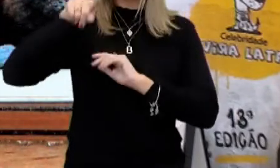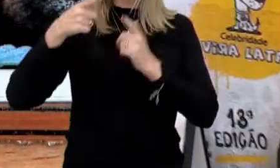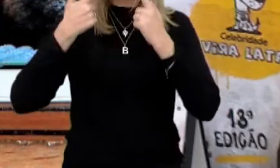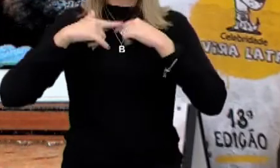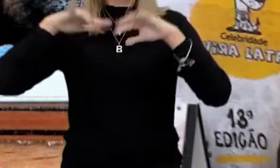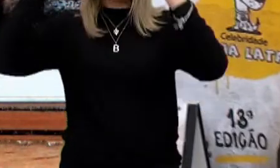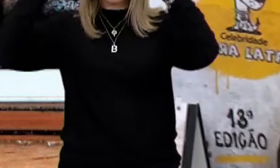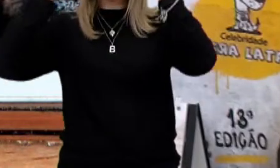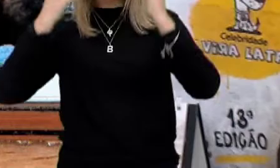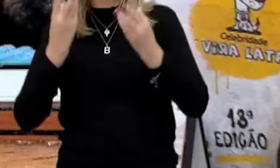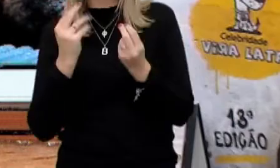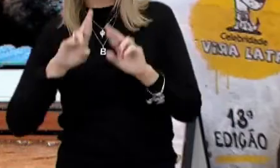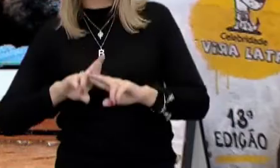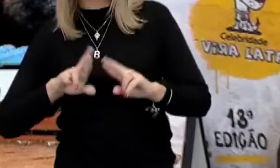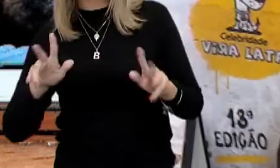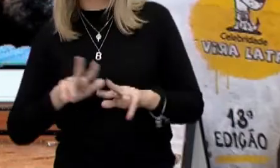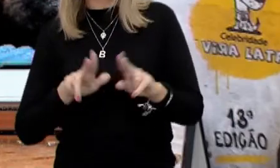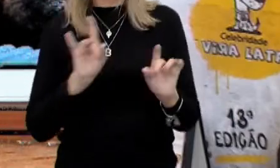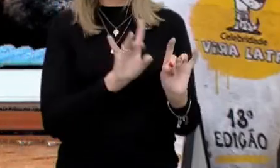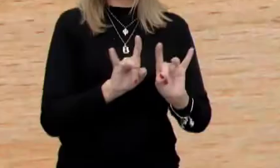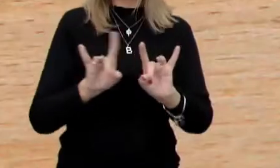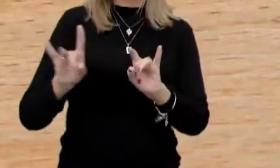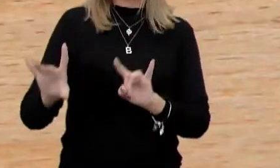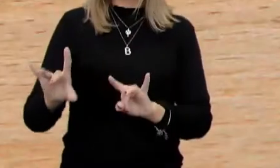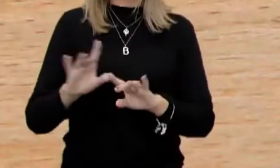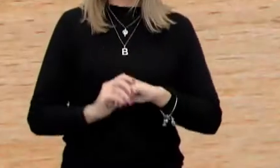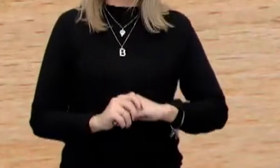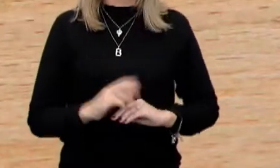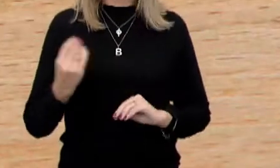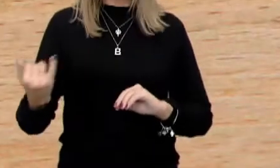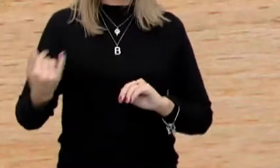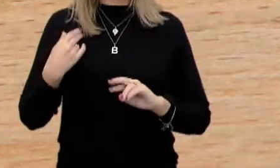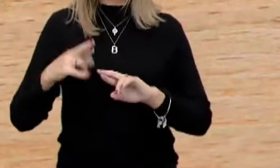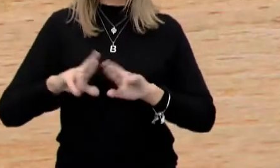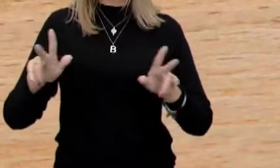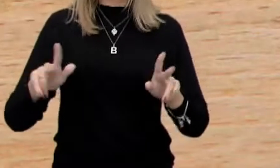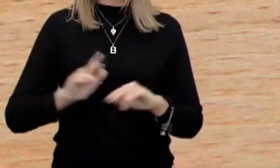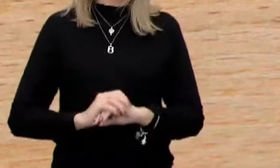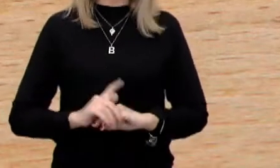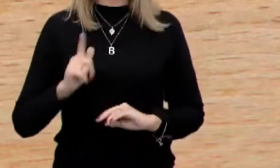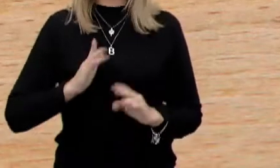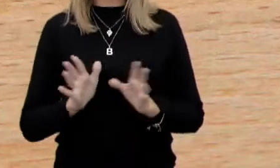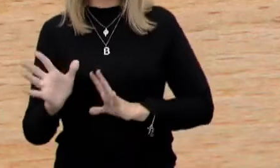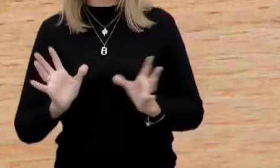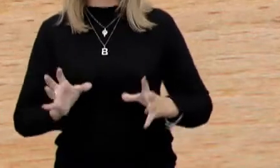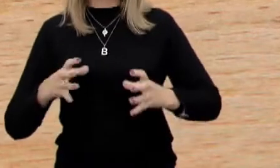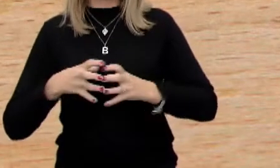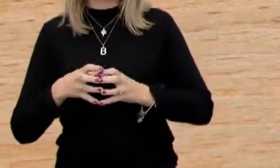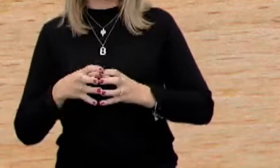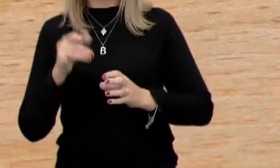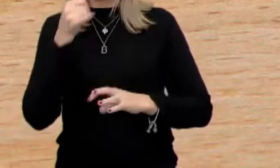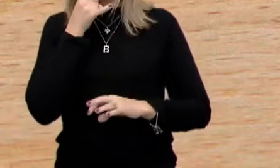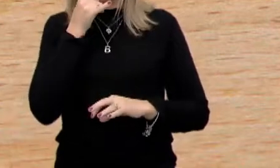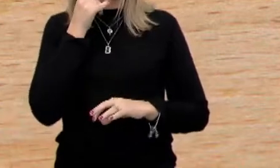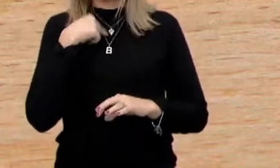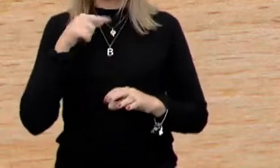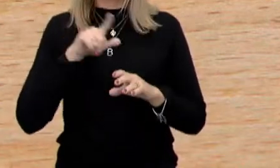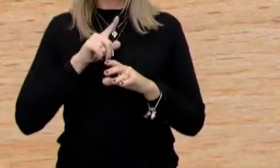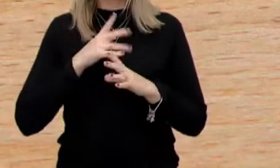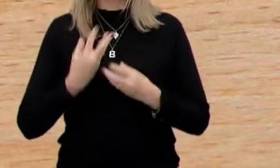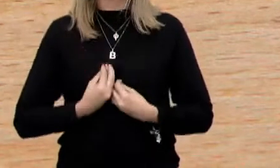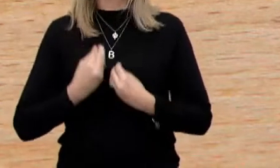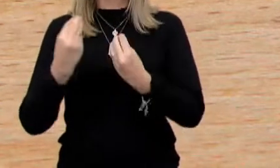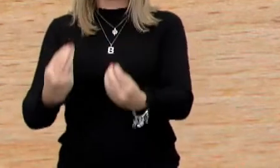muito diferentes e pertinentes de cada um para outro. Então é bem diferente, difícil de Você começa a demandar um time, por exemplo, aqui eu faço calendário. Certo. Isso aqui é a